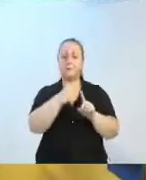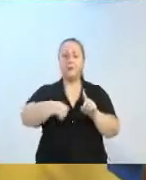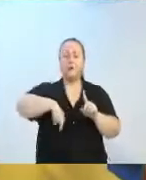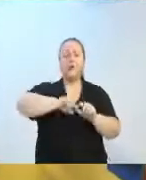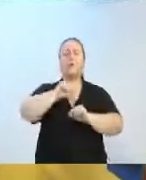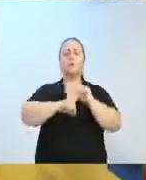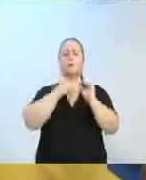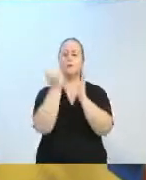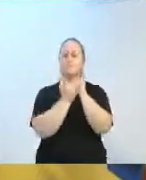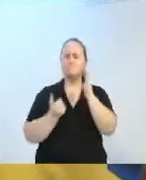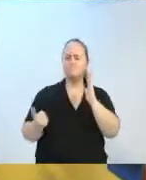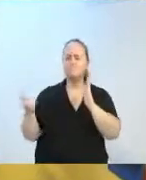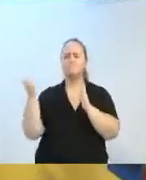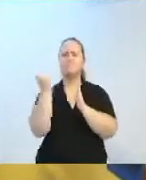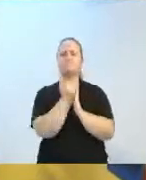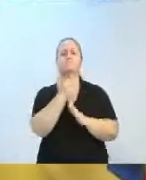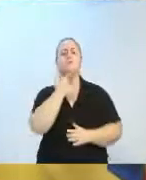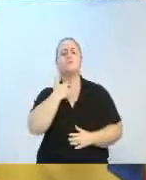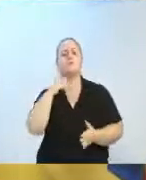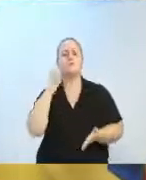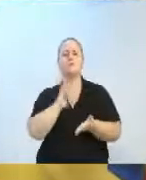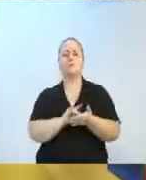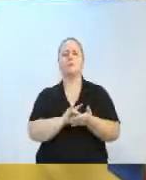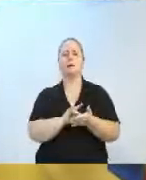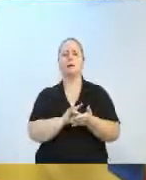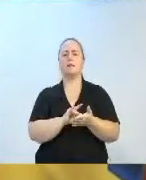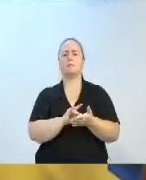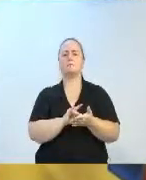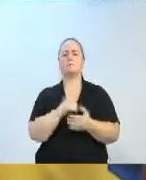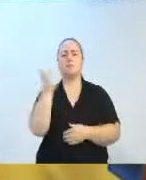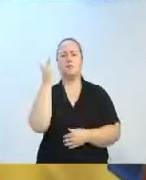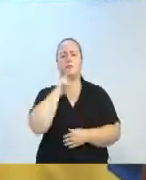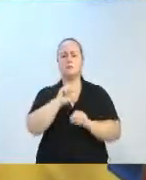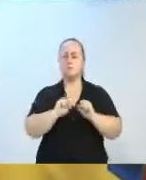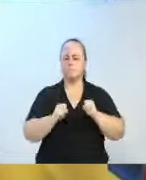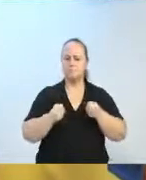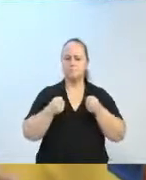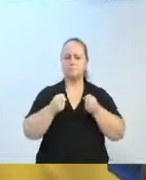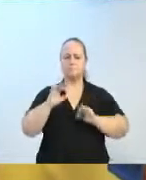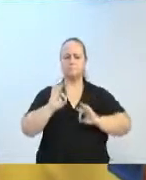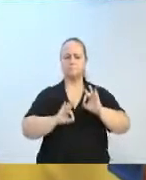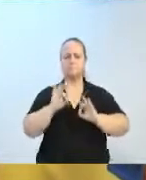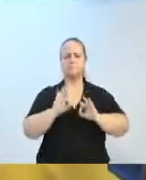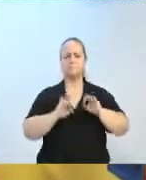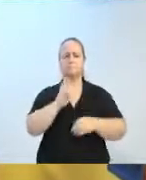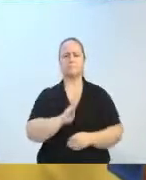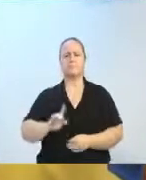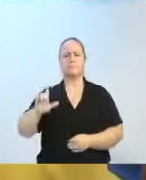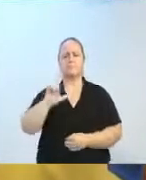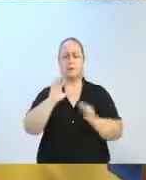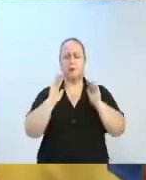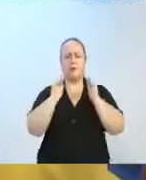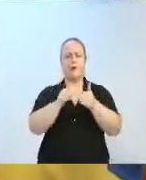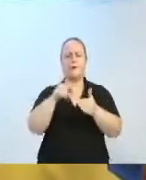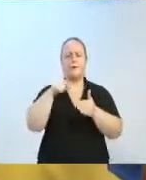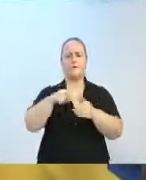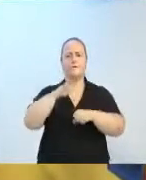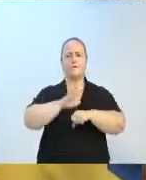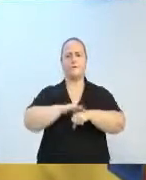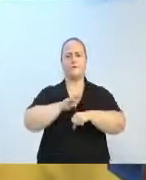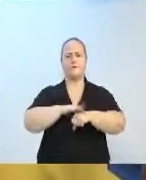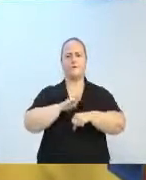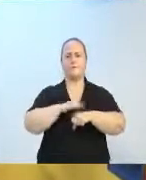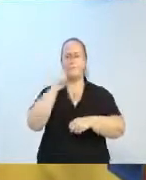aquilo que o doutor Roberto propôs, de se montar em Blumenau um serviço especializado em